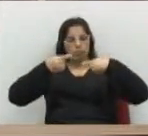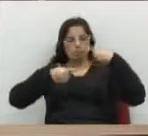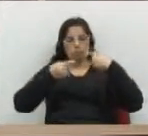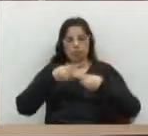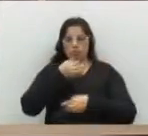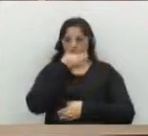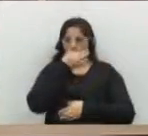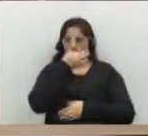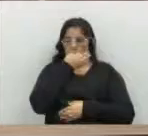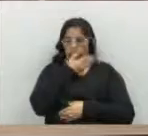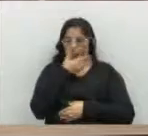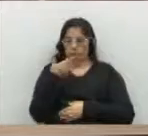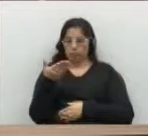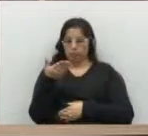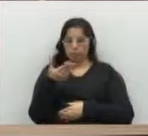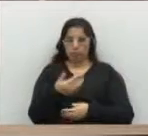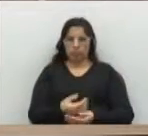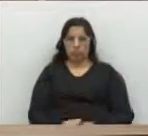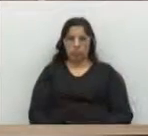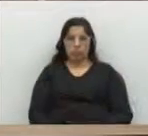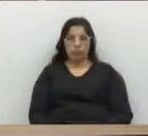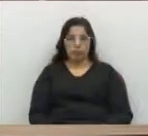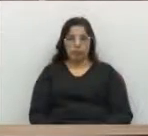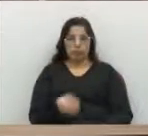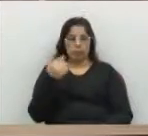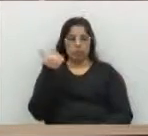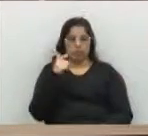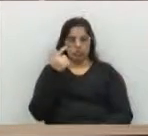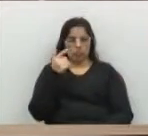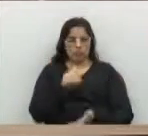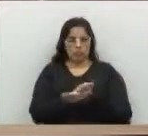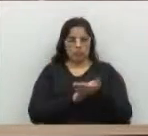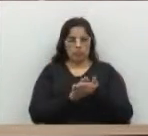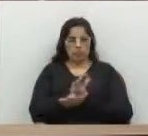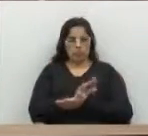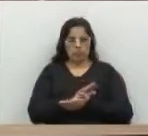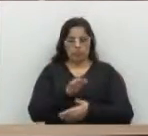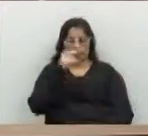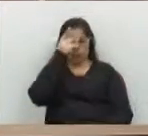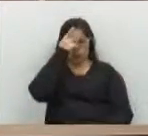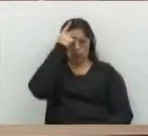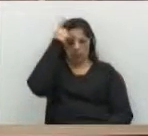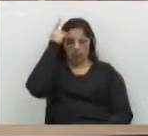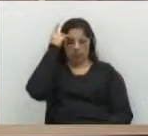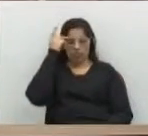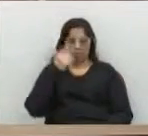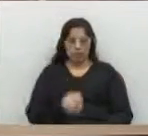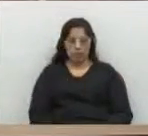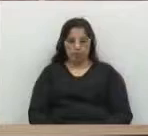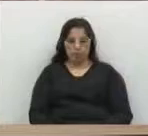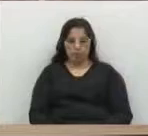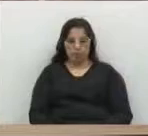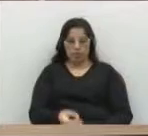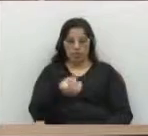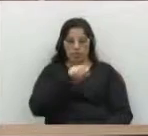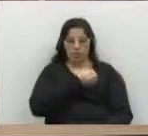Algum vereador deseja? Não havendo, encaminhe-se direto ao prefeito. Requerimento